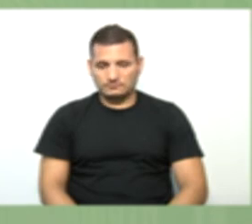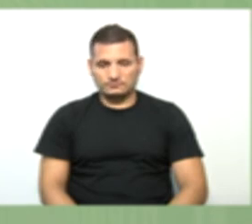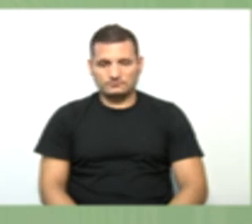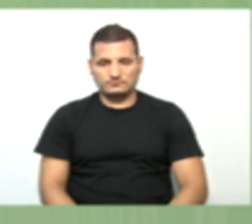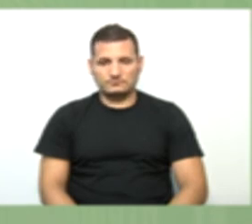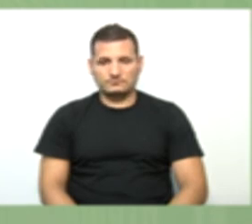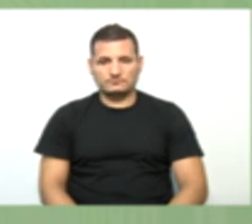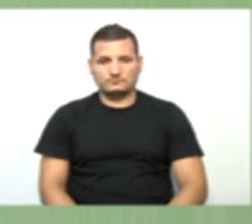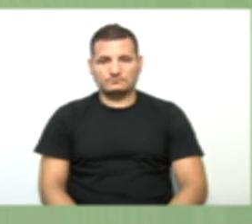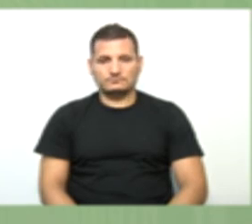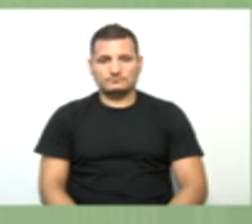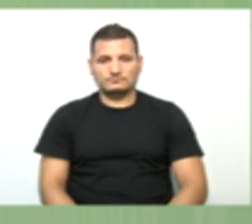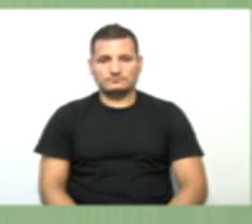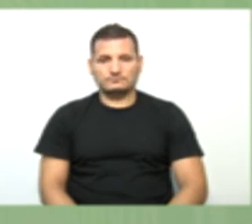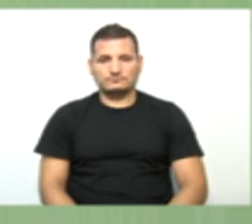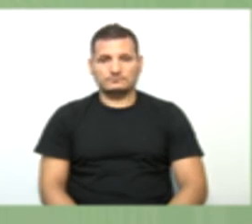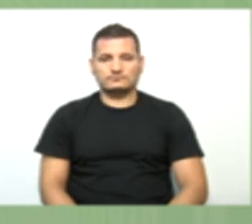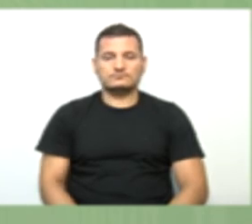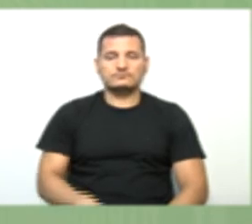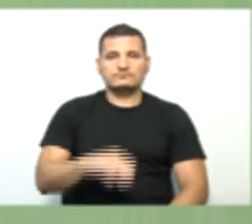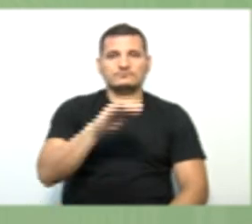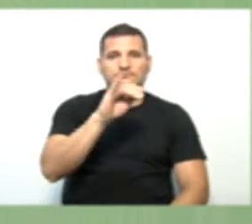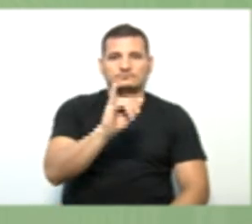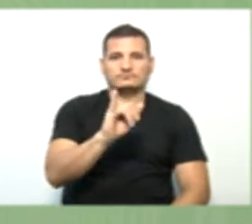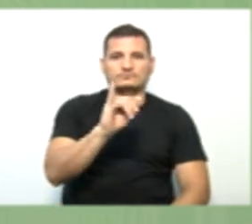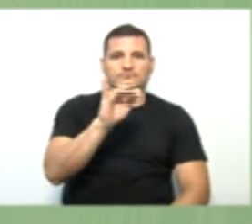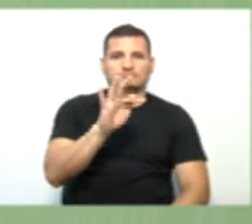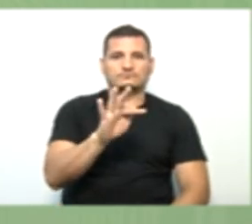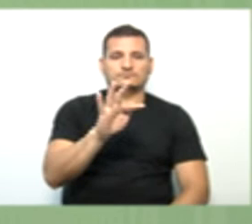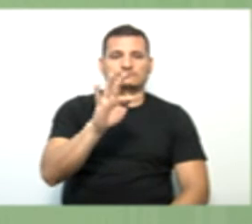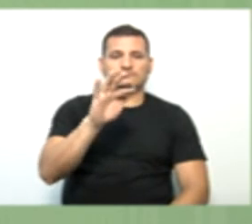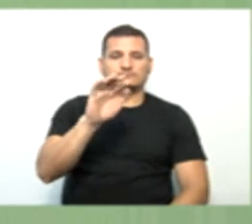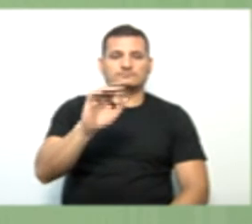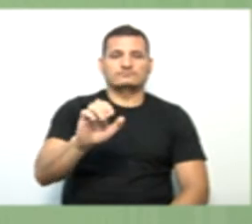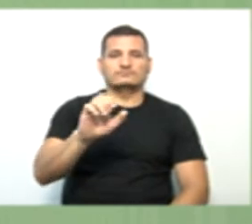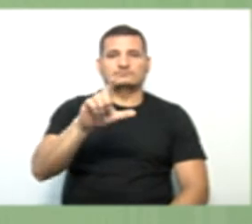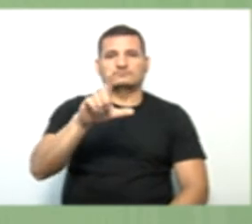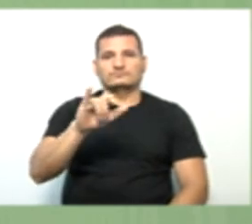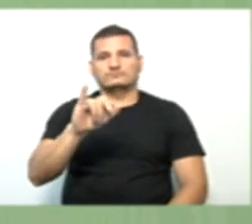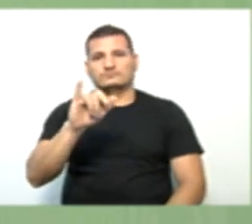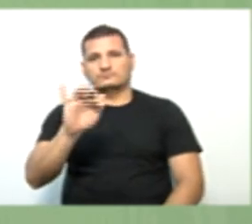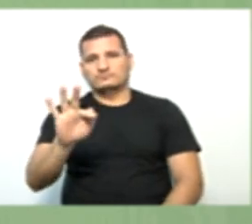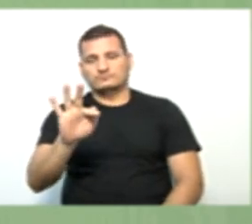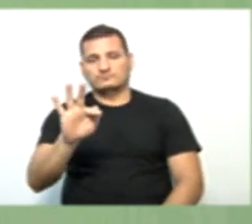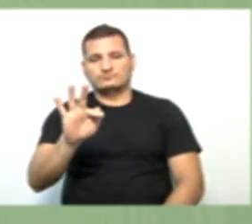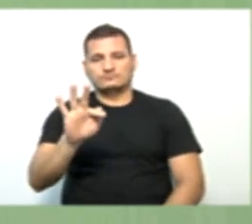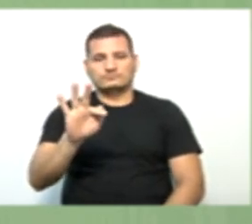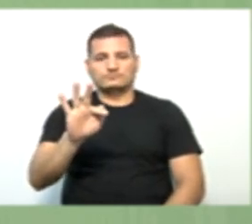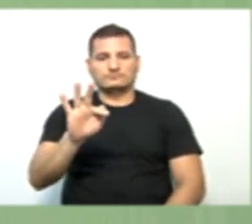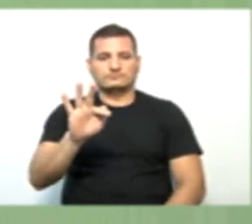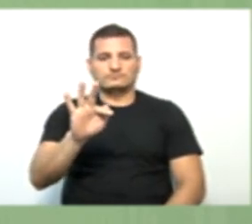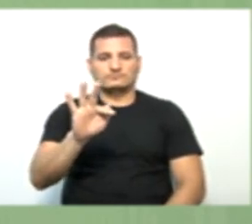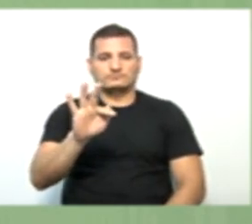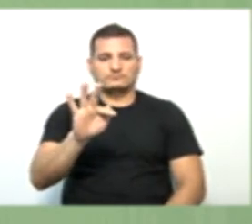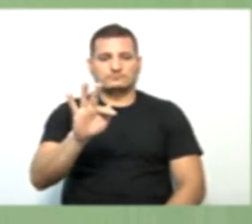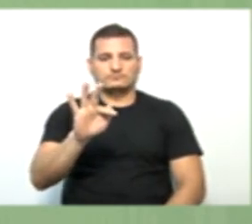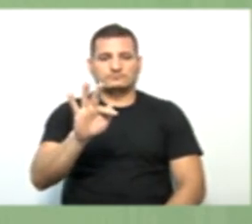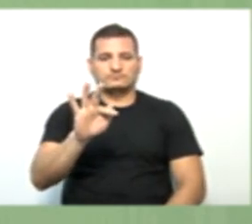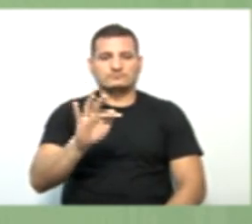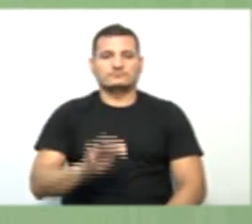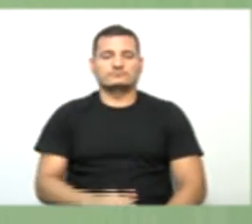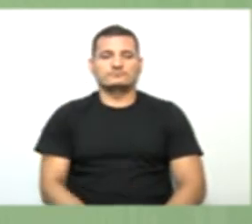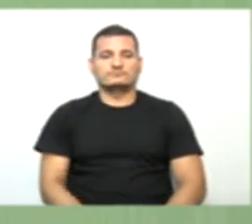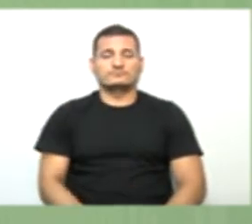Aí nós temos o comando if-elif. O comando if-elif, ele traz mais de uma condição. Então, cada um dos comandos tem